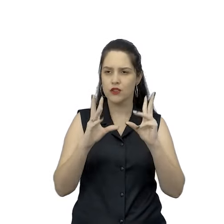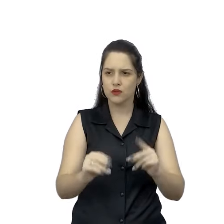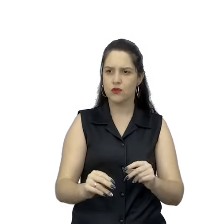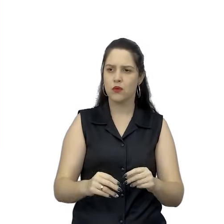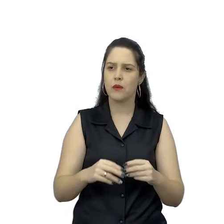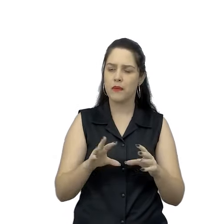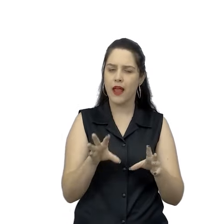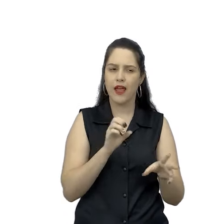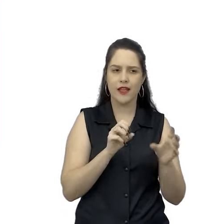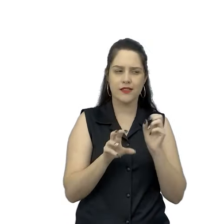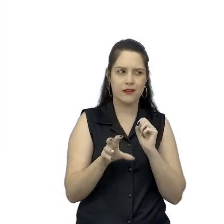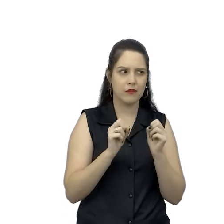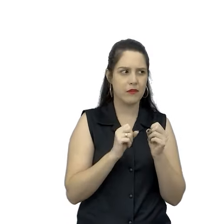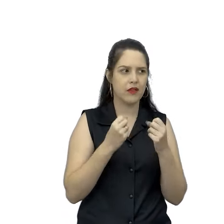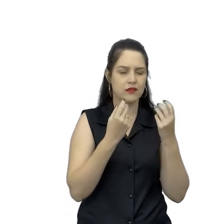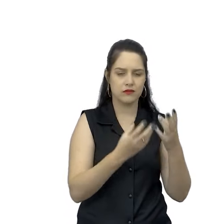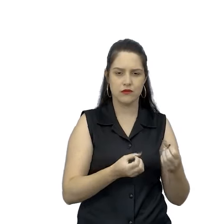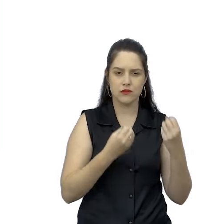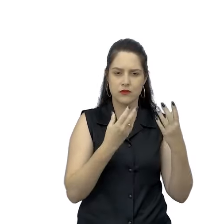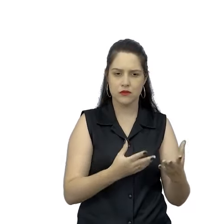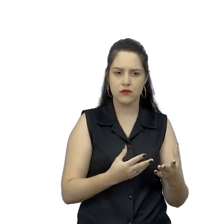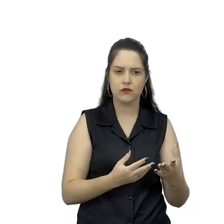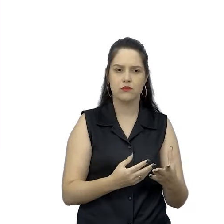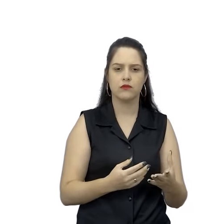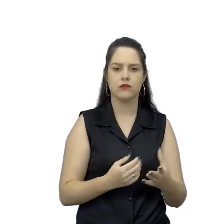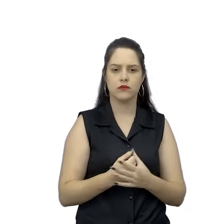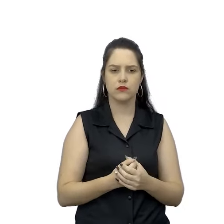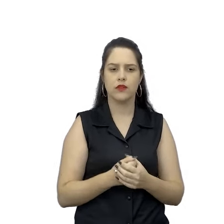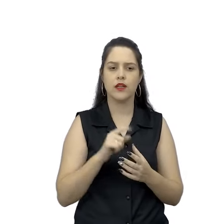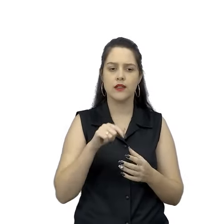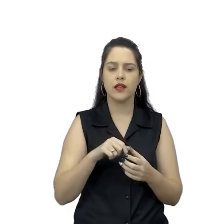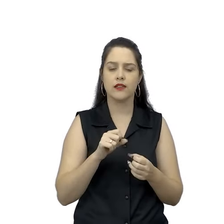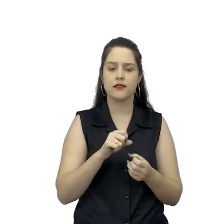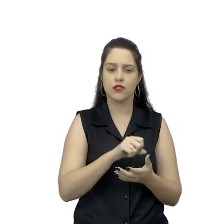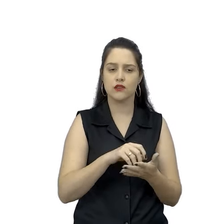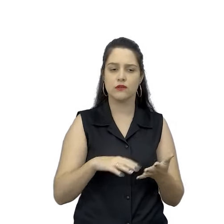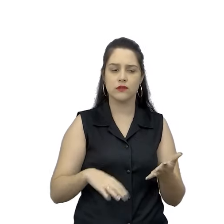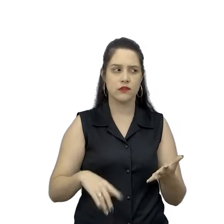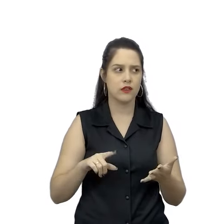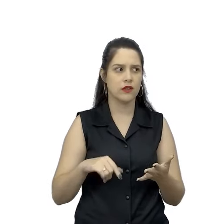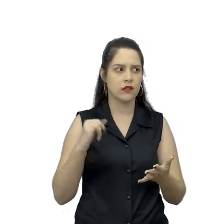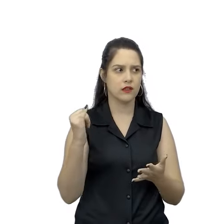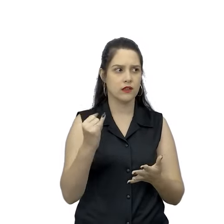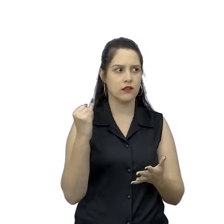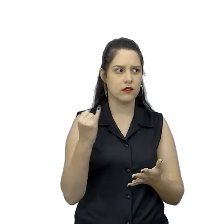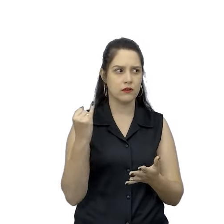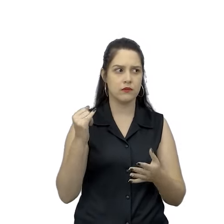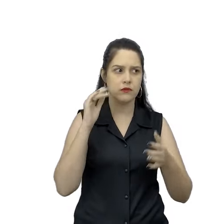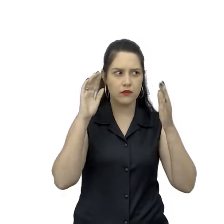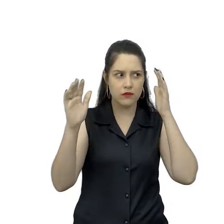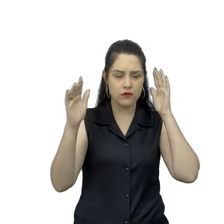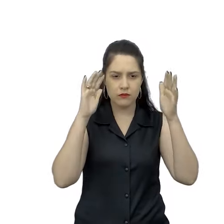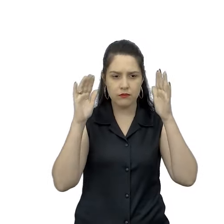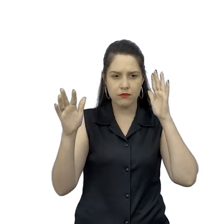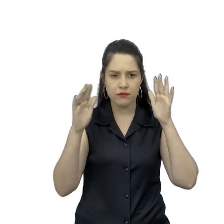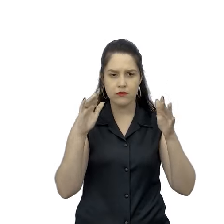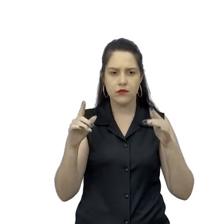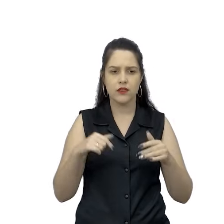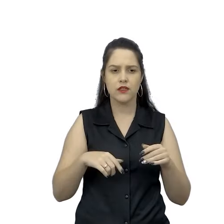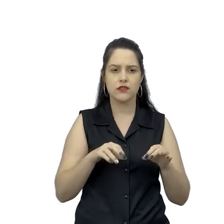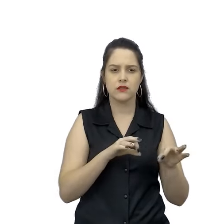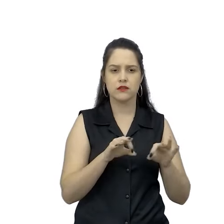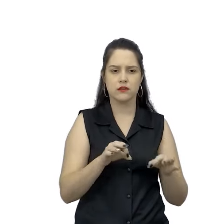eu consigo dar uma devolução dessa sequência de atividade 1? Isso é muito importante para que o professor possa refletir sobre esses questionamentos.